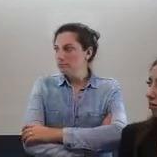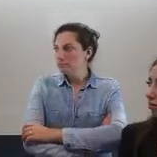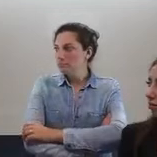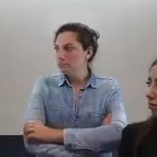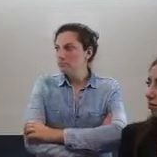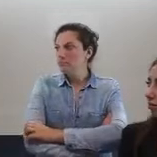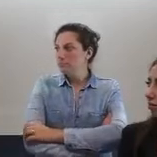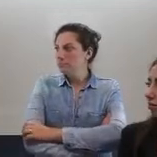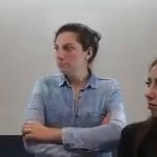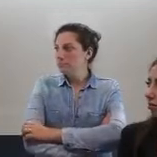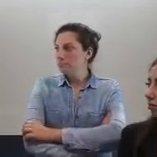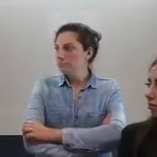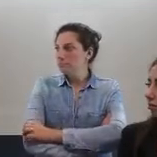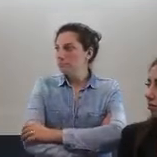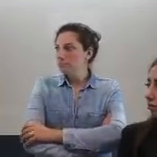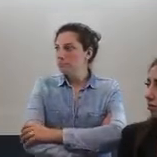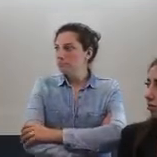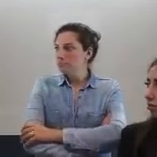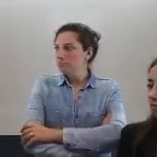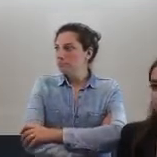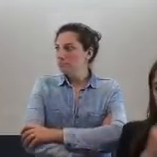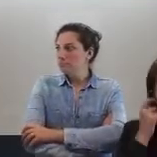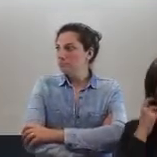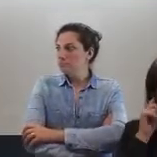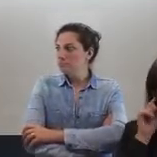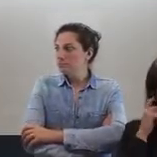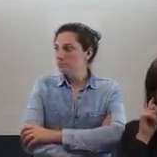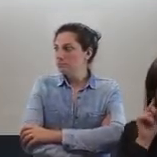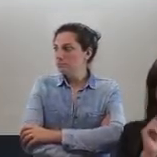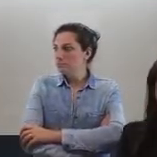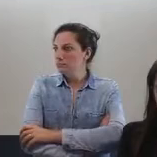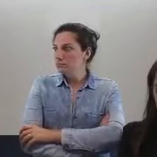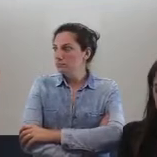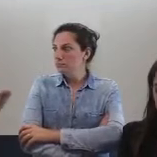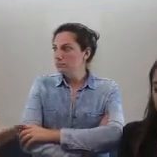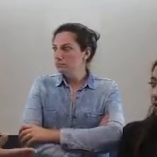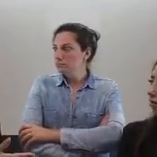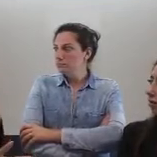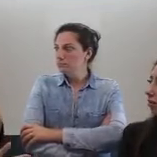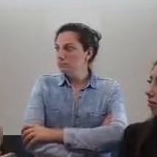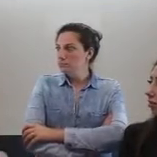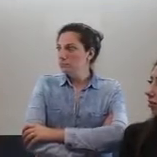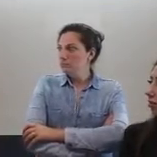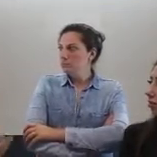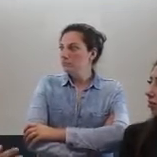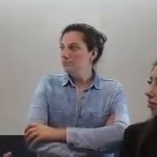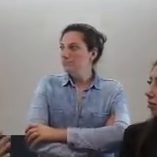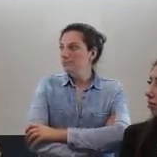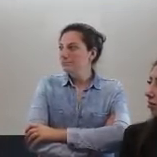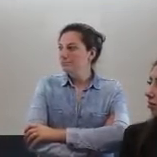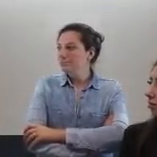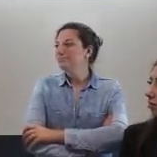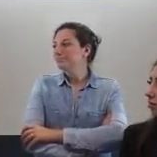da comutação, né? Às vezes, por exemplo, eu quero um periódico, mas tem na outra biblioteca lá de São